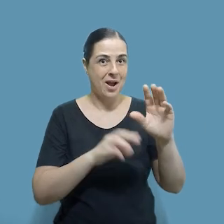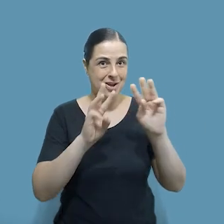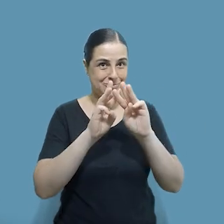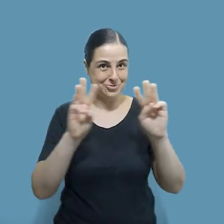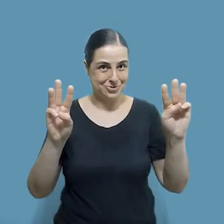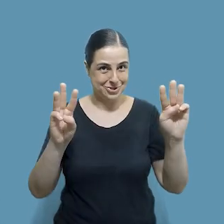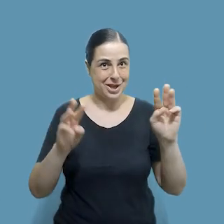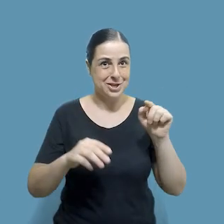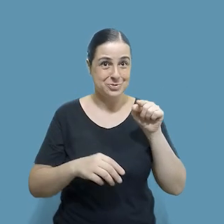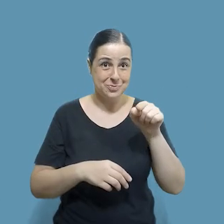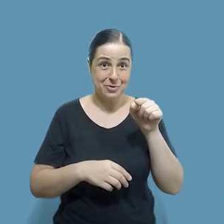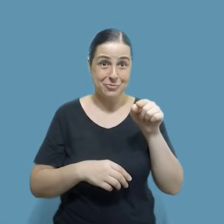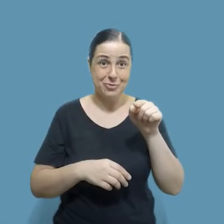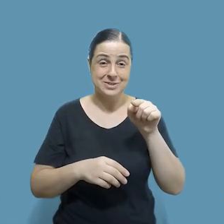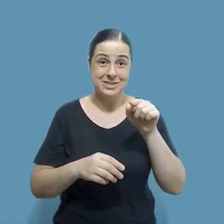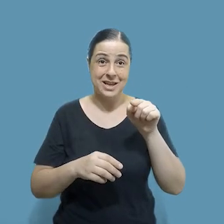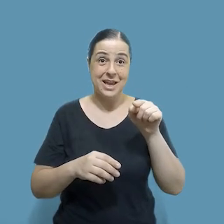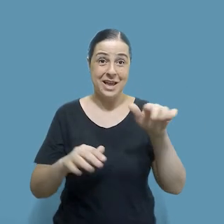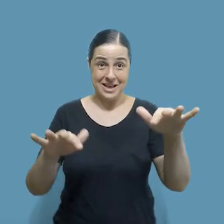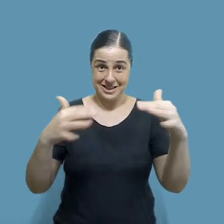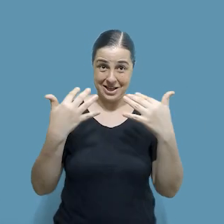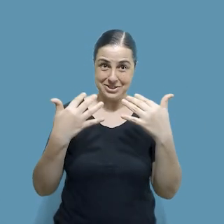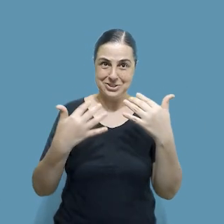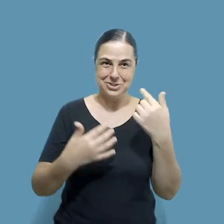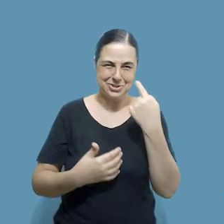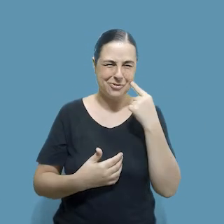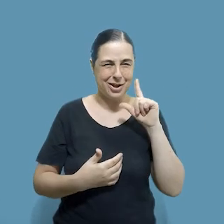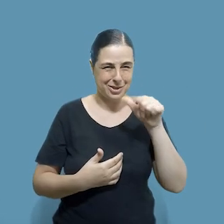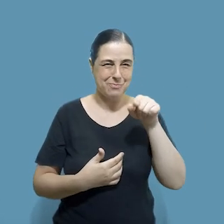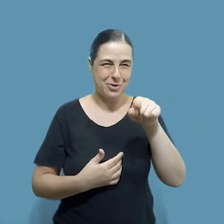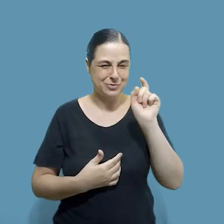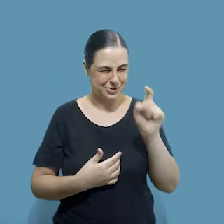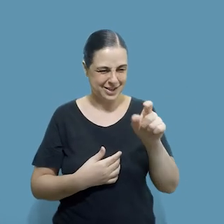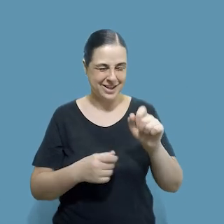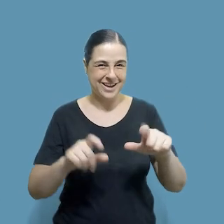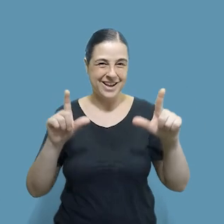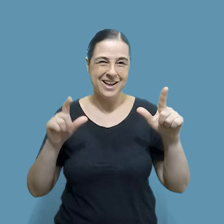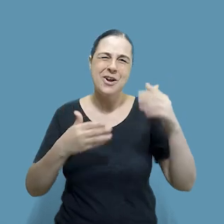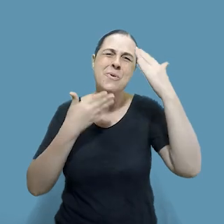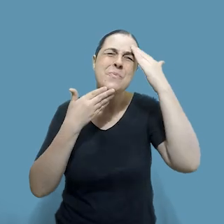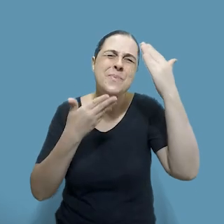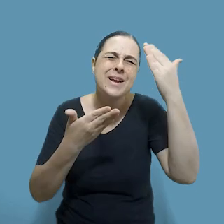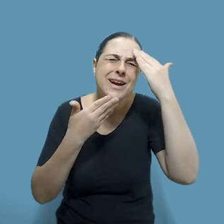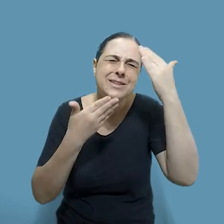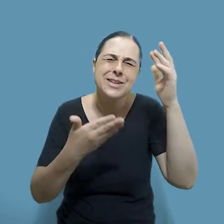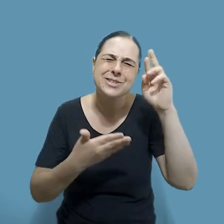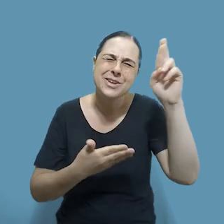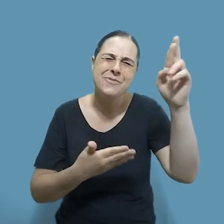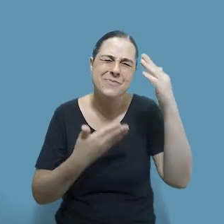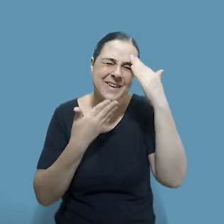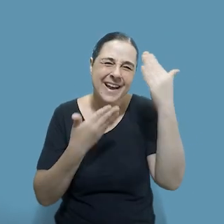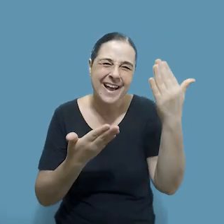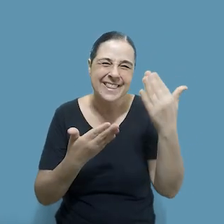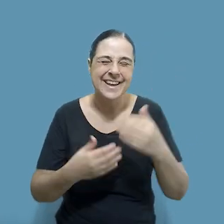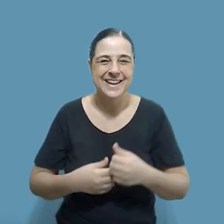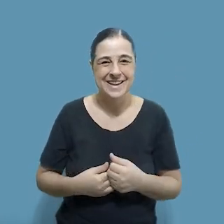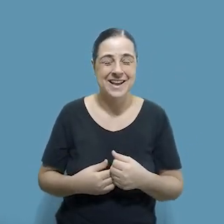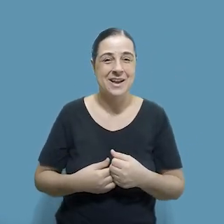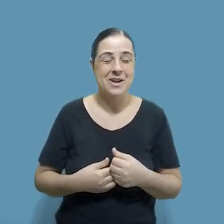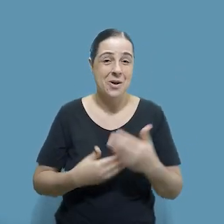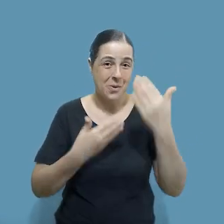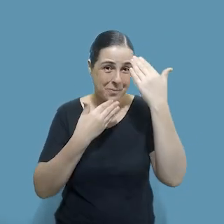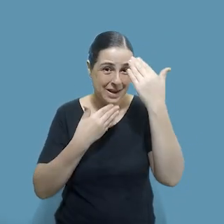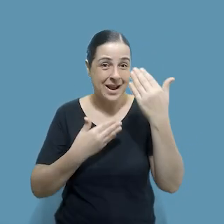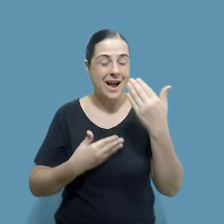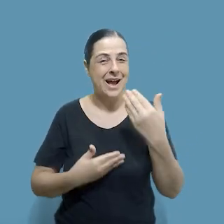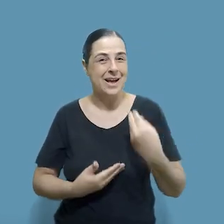está nos assistindo. Arrasou, Marta. Obrigada, chefa. Obrigada mais uma vez, Marta, pela parceria, pela